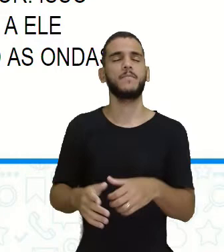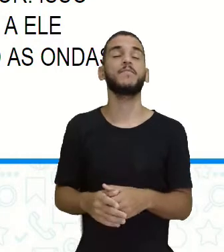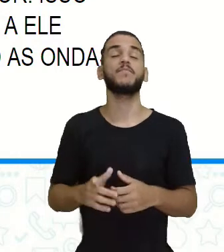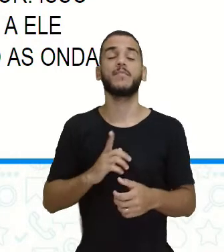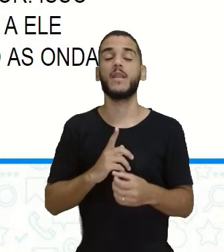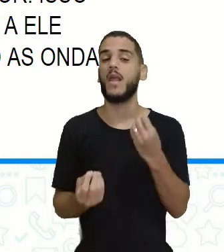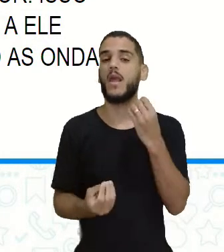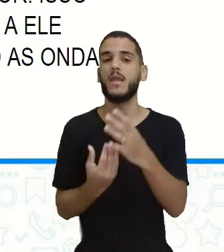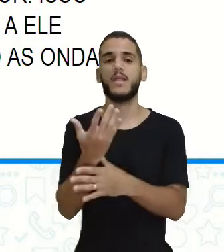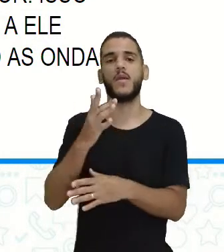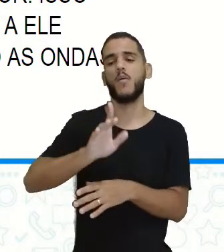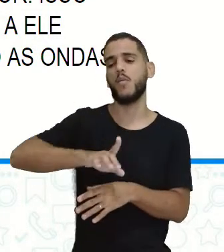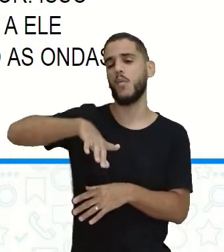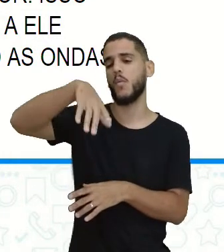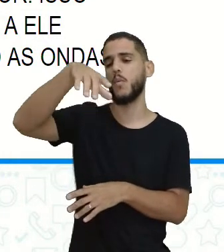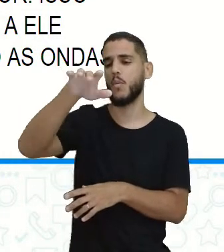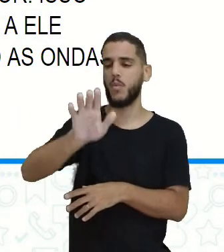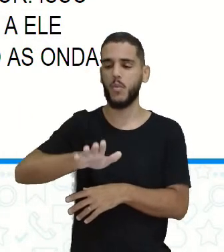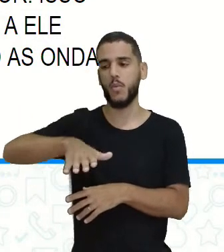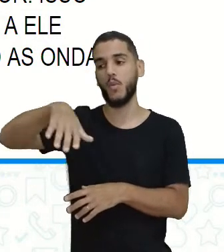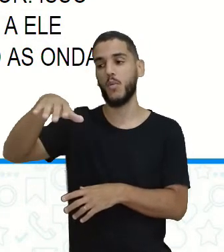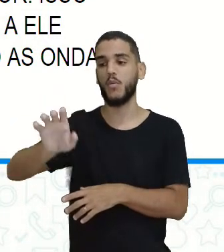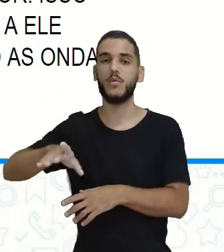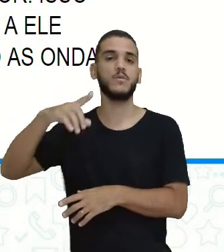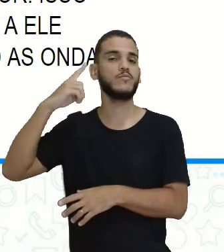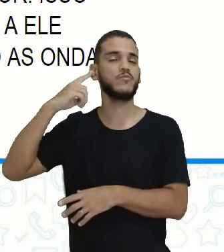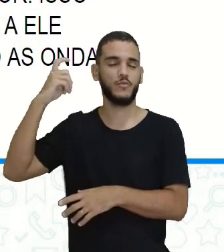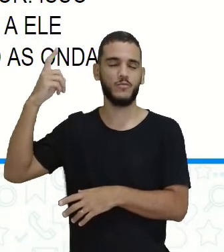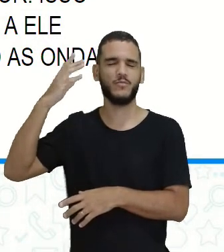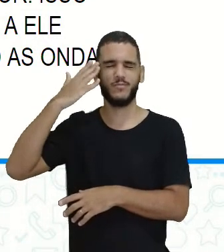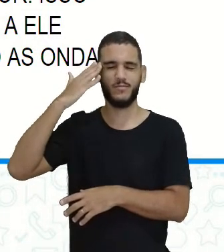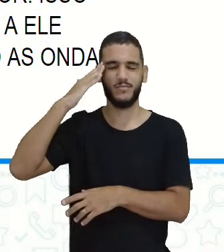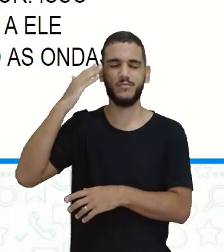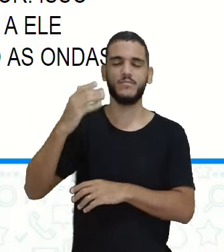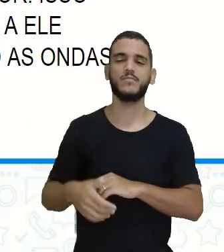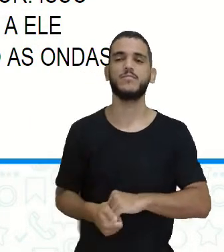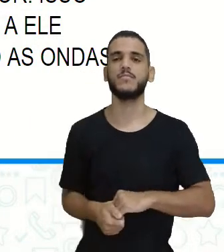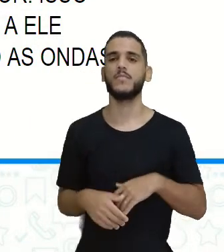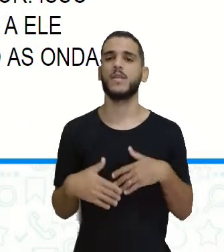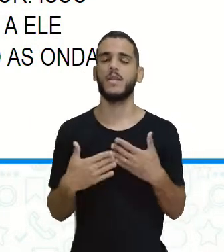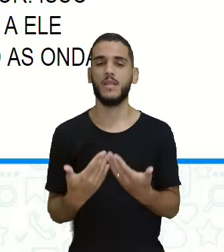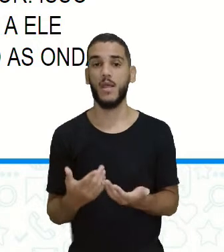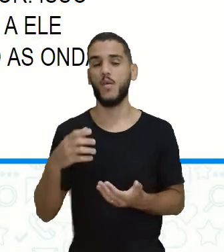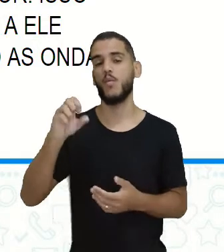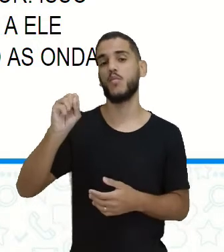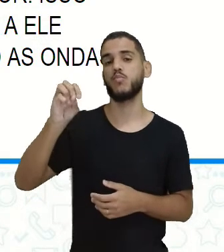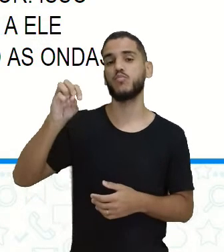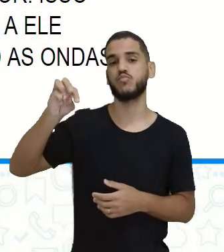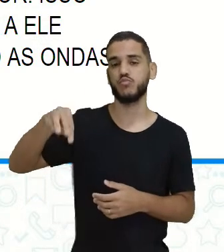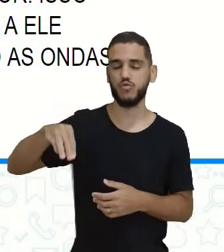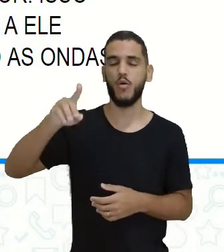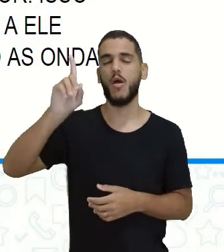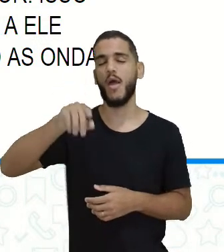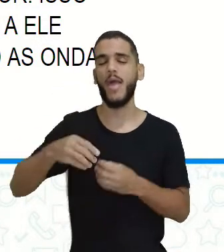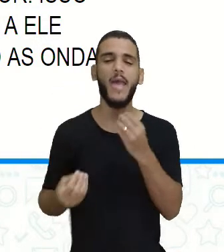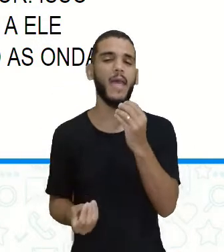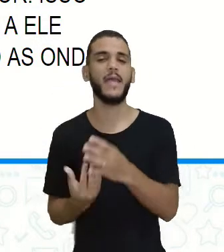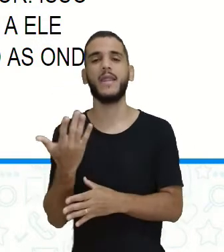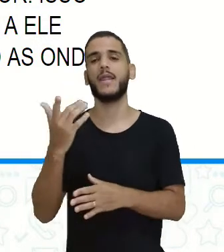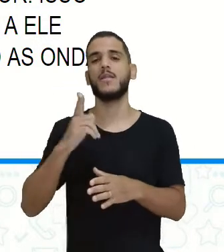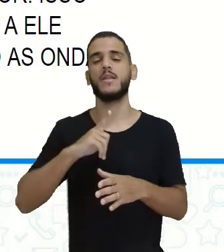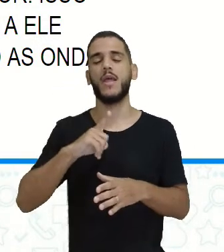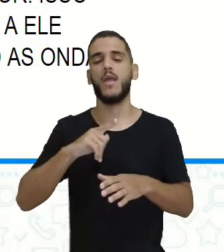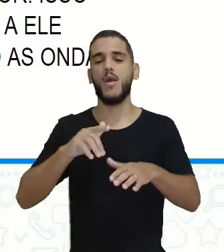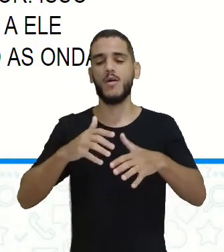produzindo as ondas sonoras. Então, veja só, o som é produzido justamente por essa